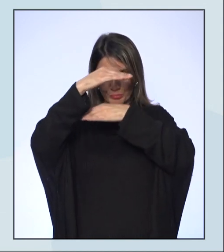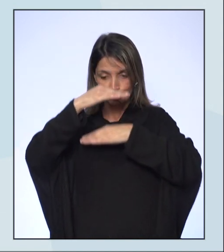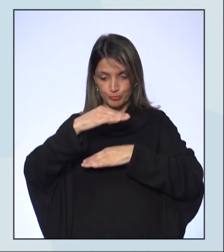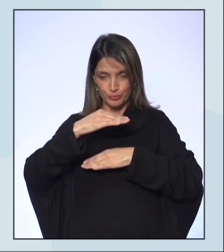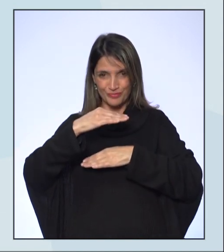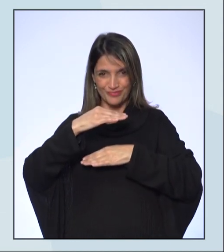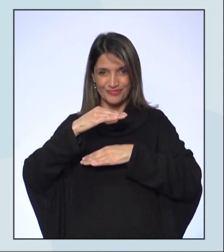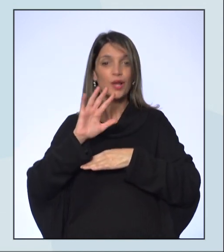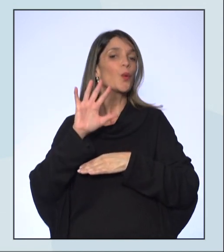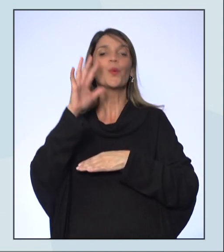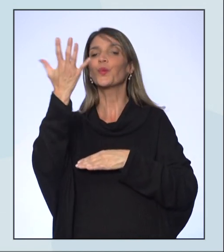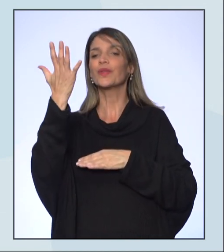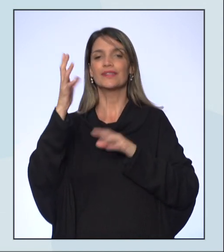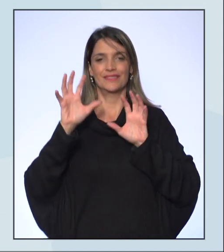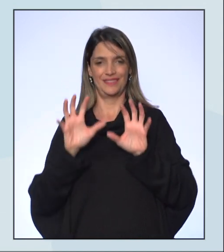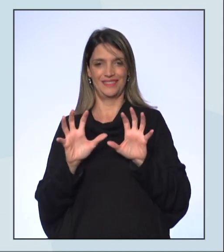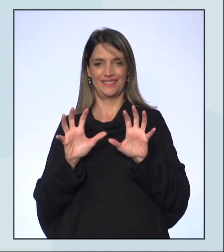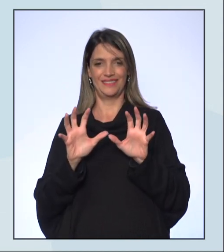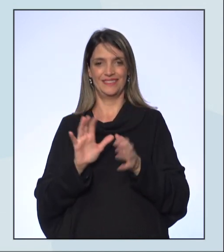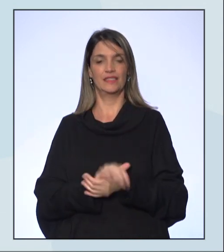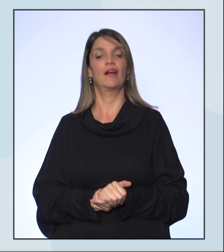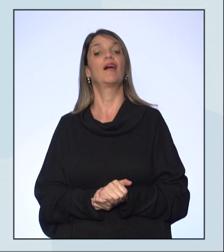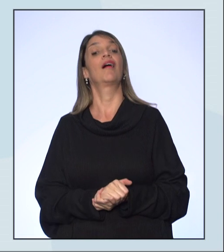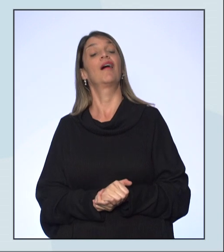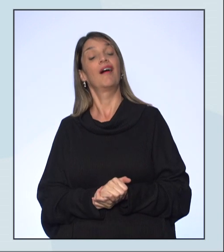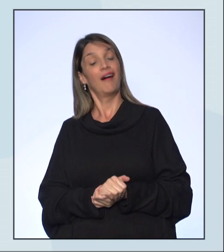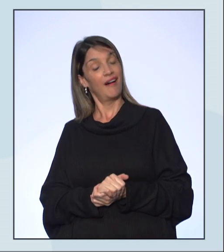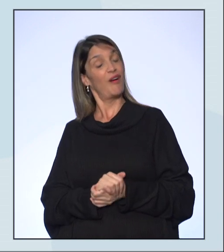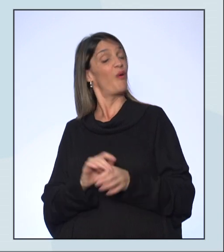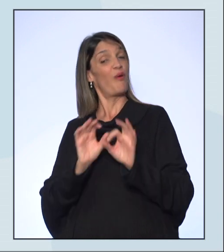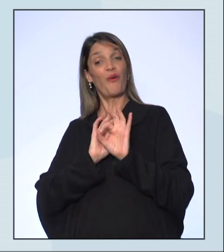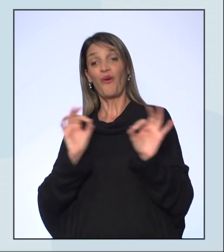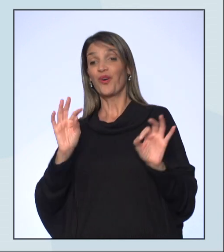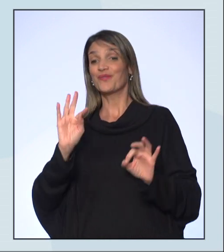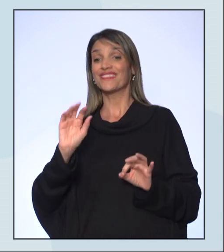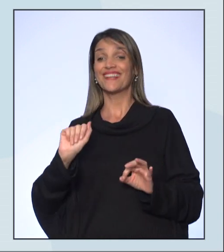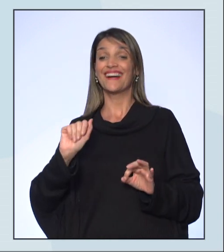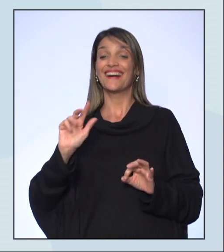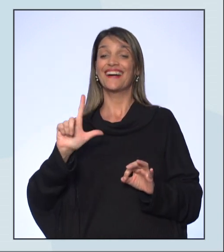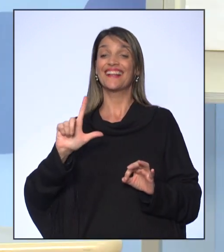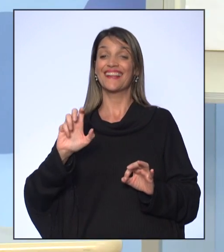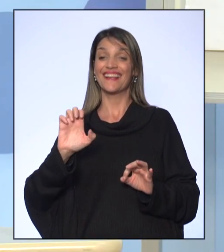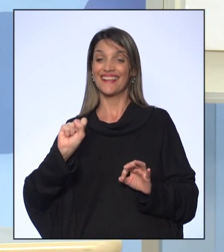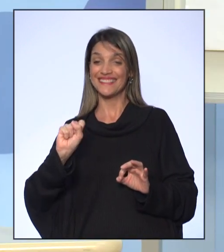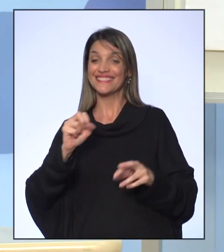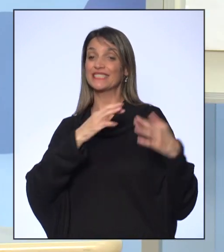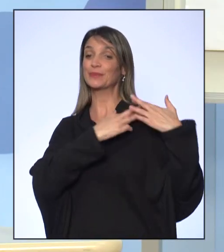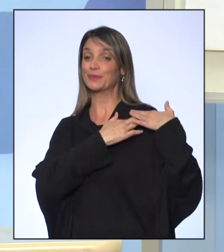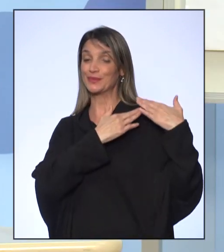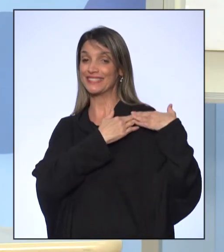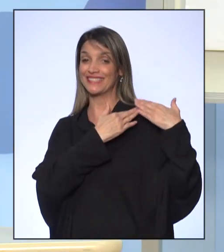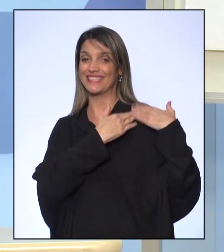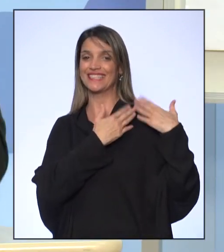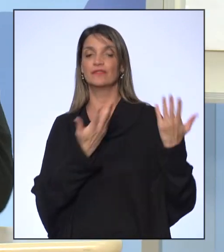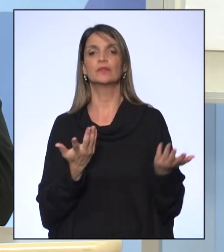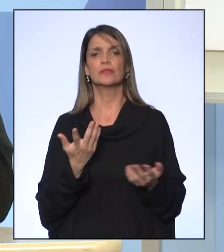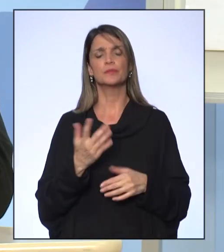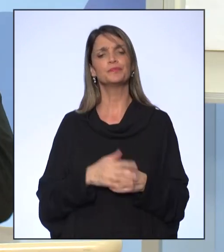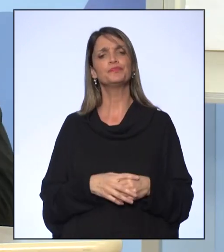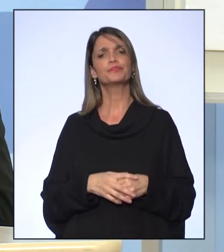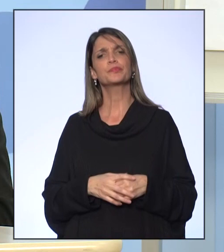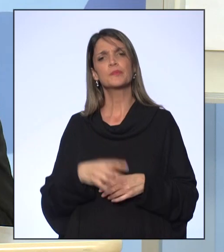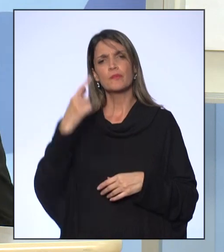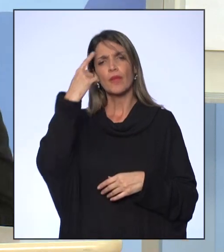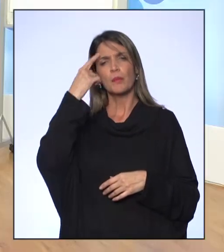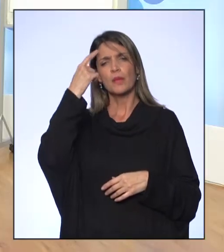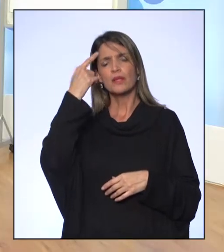acontece geralmente esse formato, né? Bendito seja Tales. Tales de Mileto. Então, aí é uma das resoluções, mas vamos tentar